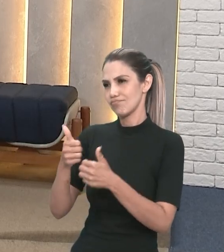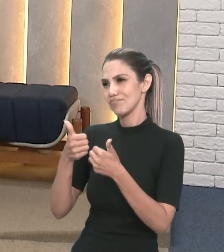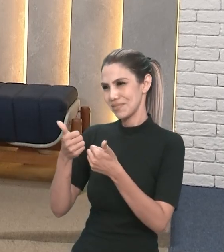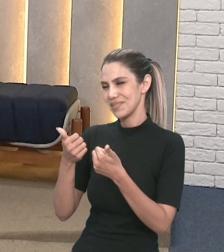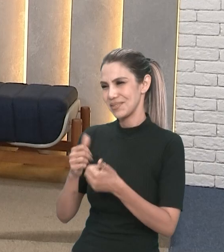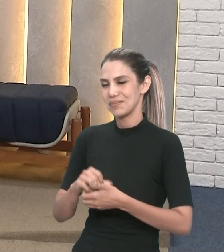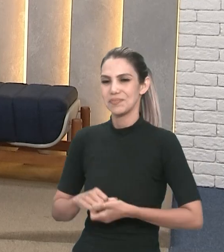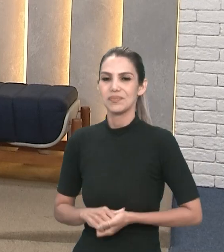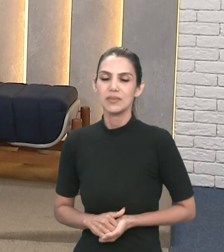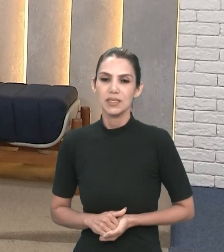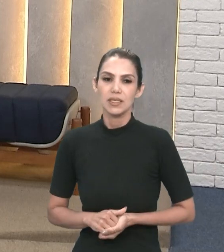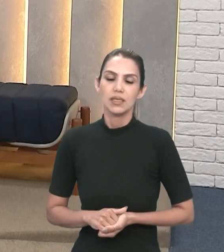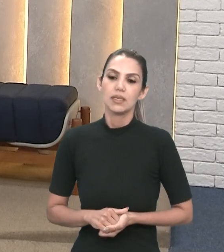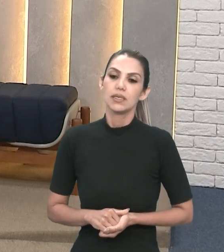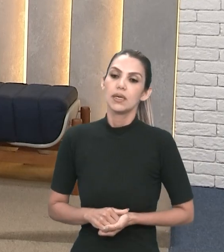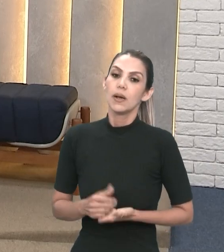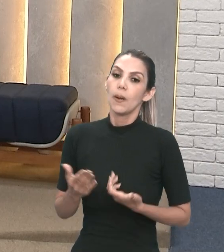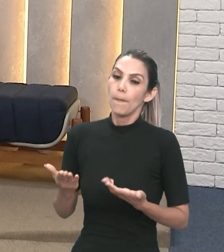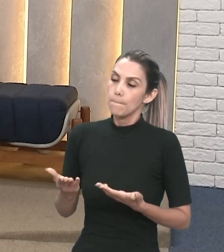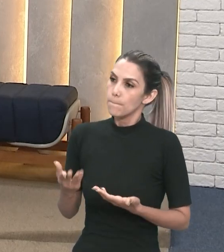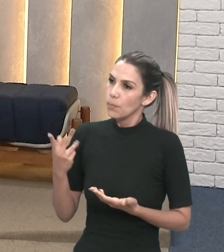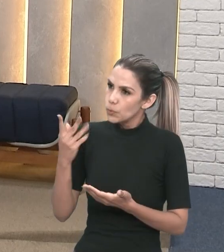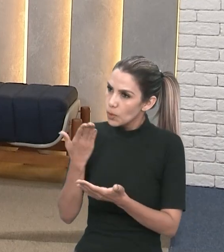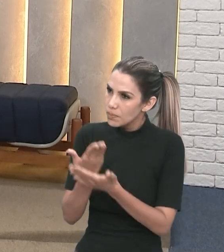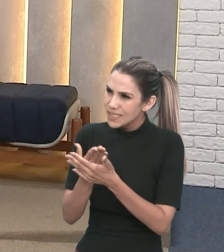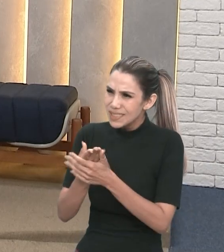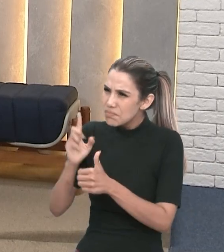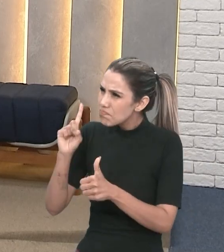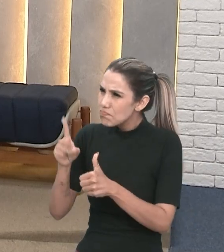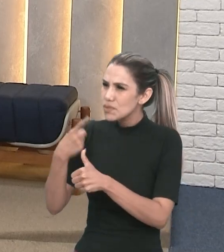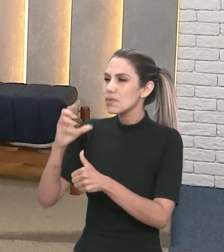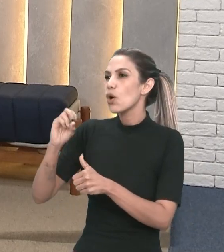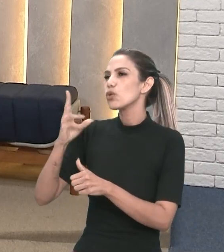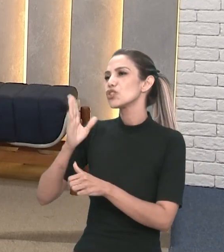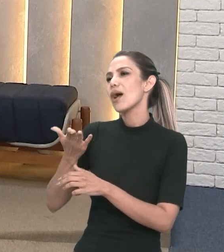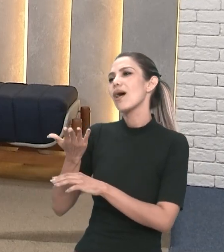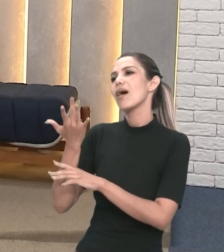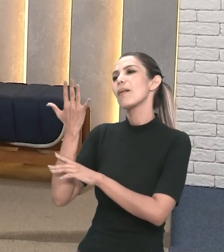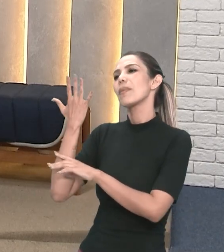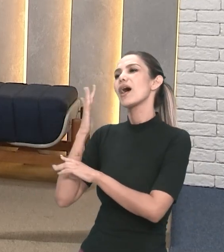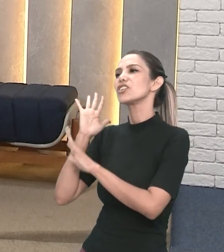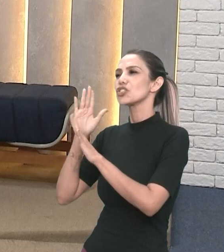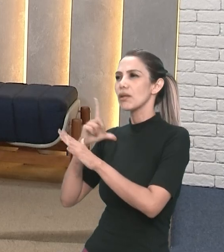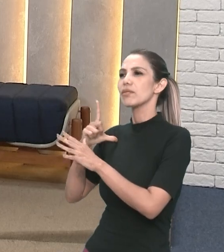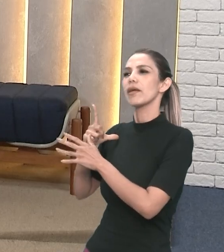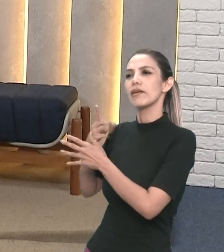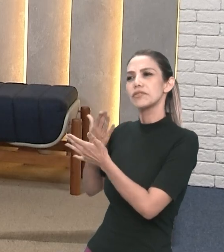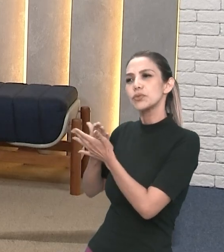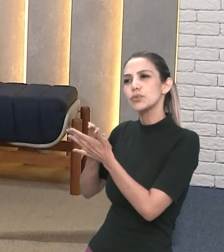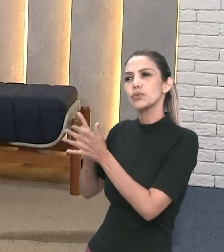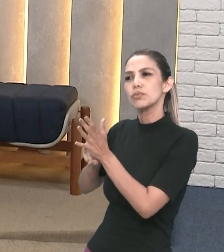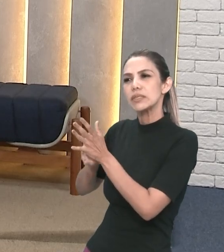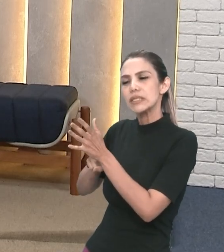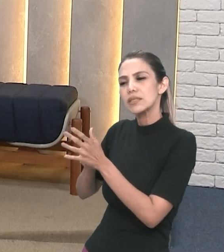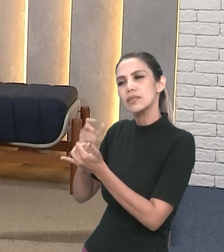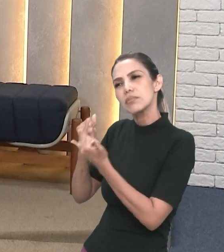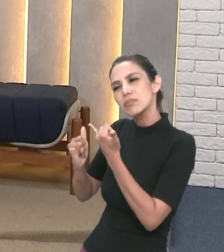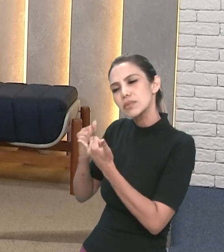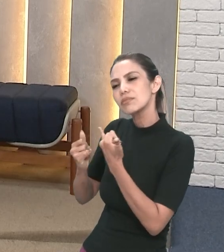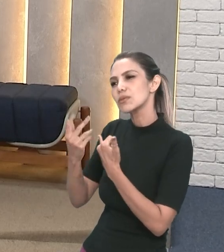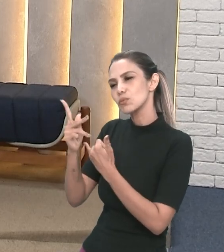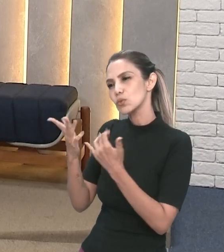Anderson? E é uma pesquisa inédita? Existem pesquisas já nesse mesmo sentido? Quando a gente fala de